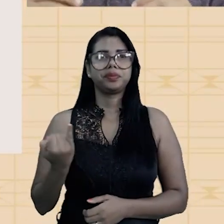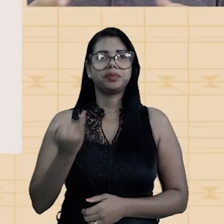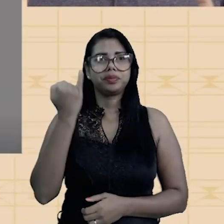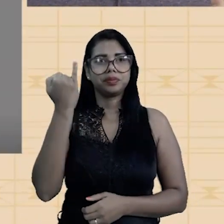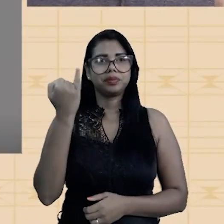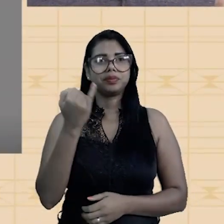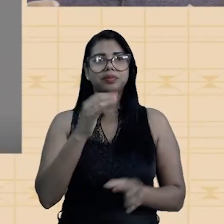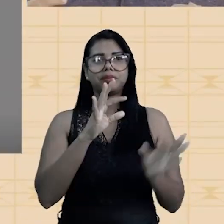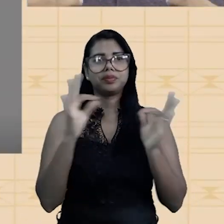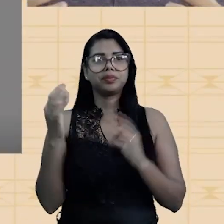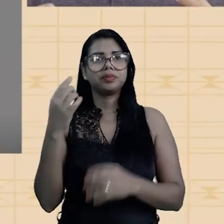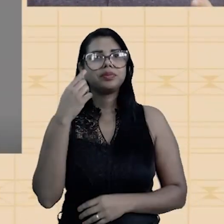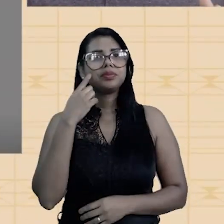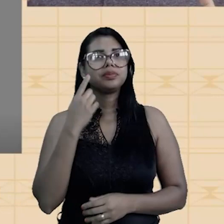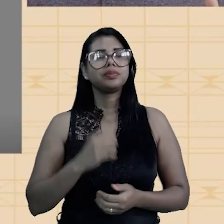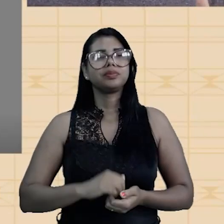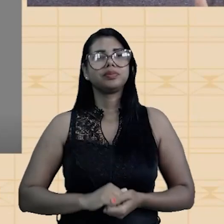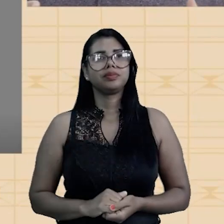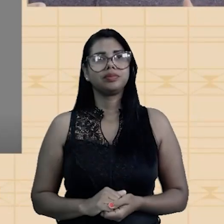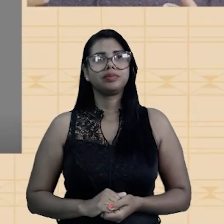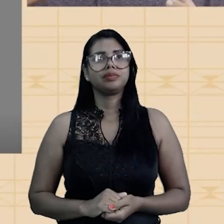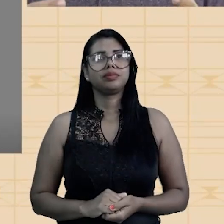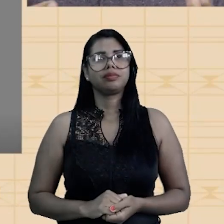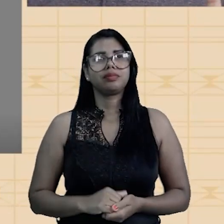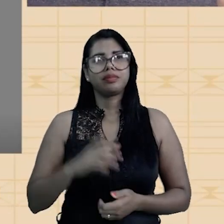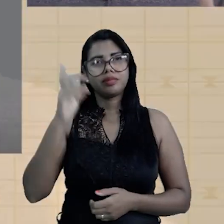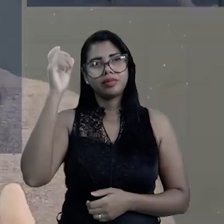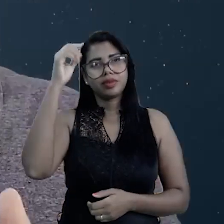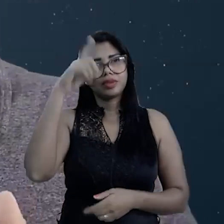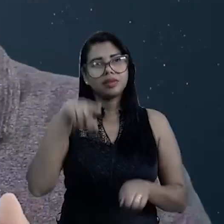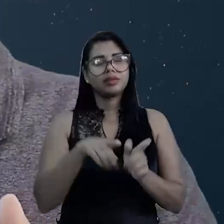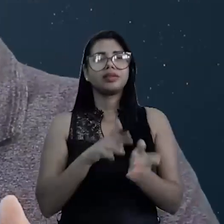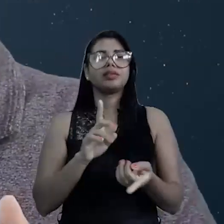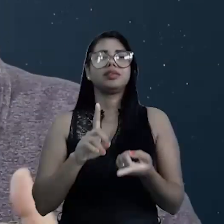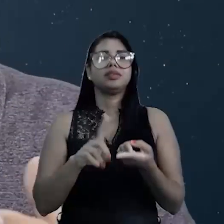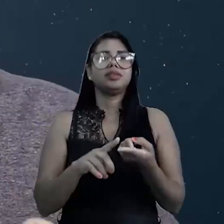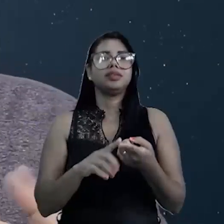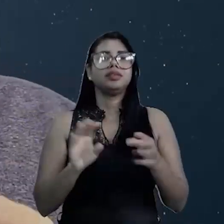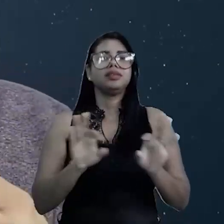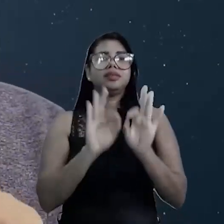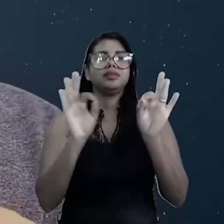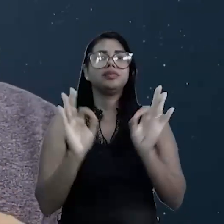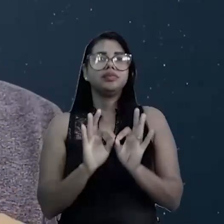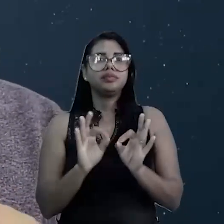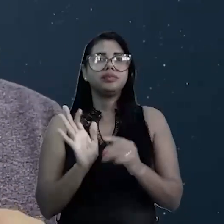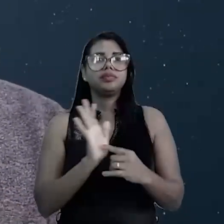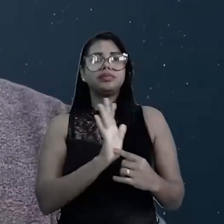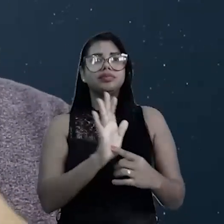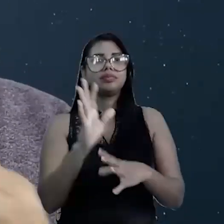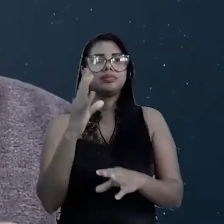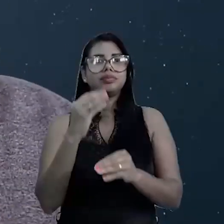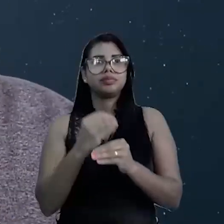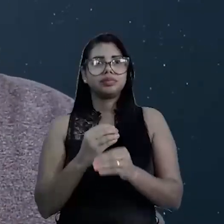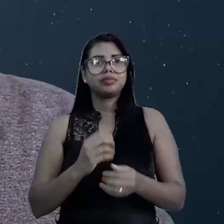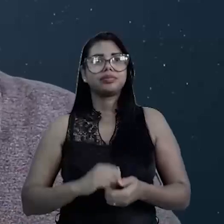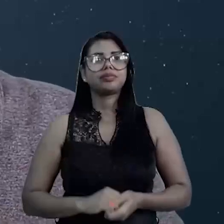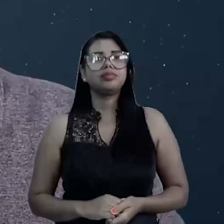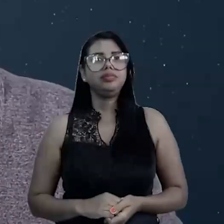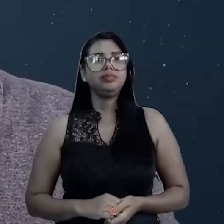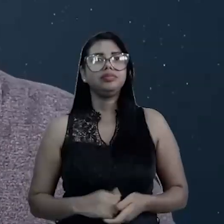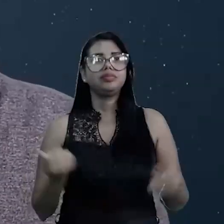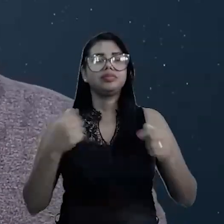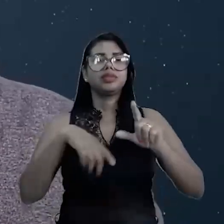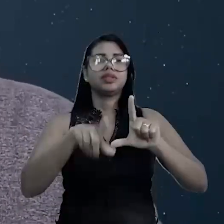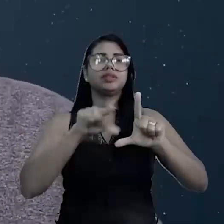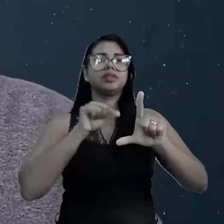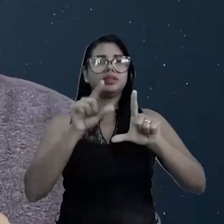relação à citação, o professor tem uma dificuldade com a citação. O que é que eu devo fazer para poder, né, quando eu selecionar minhas